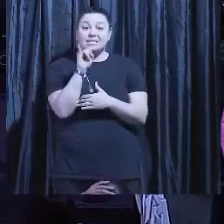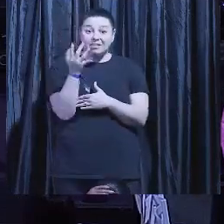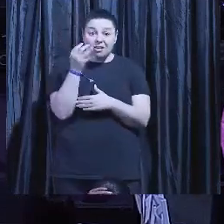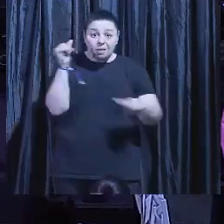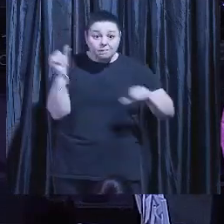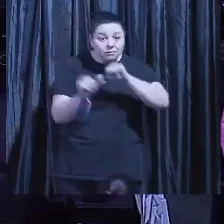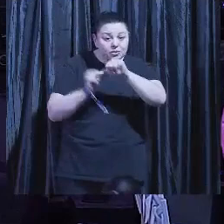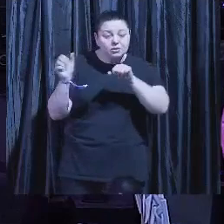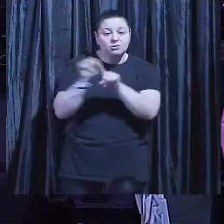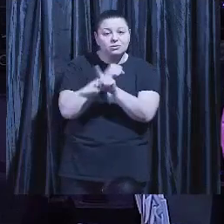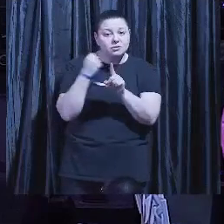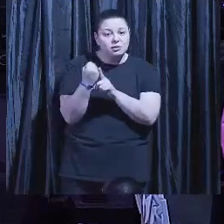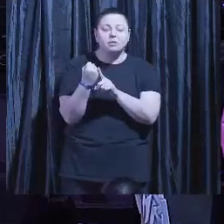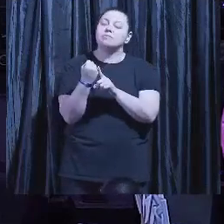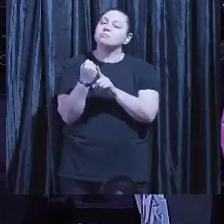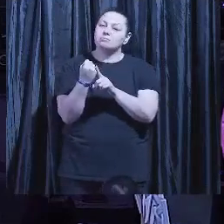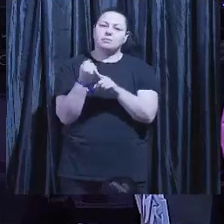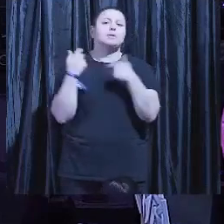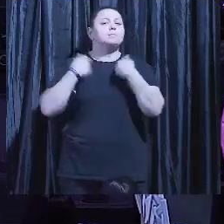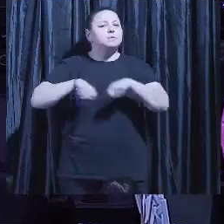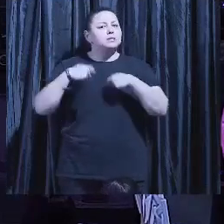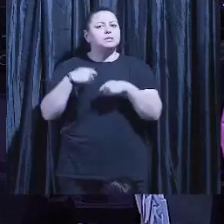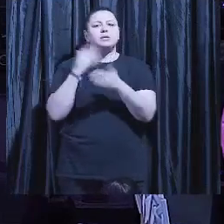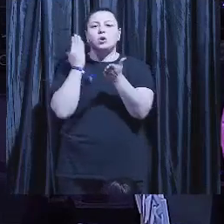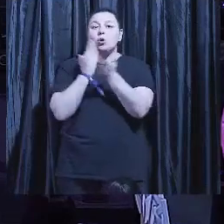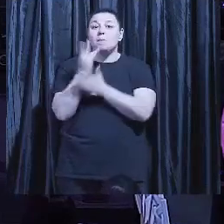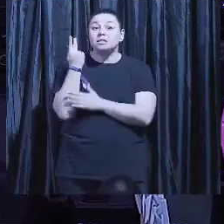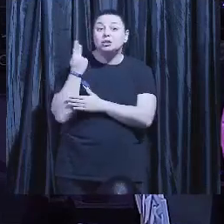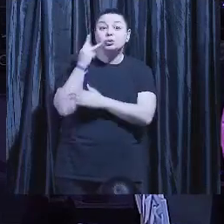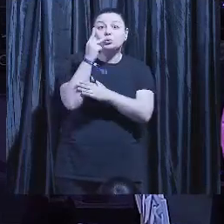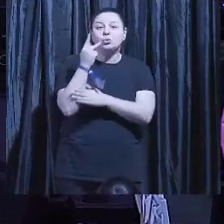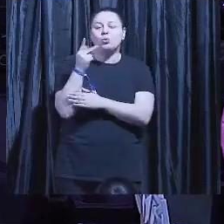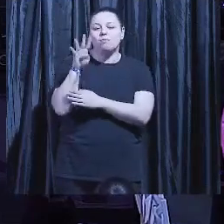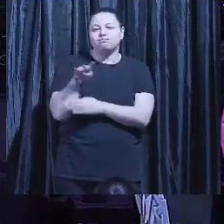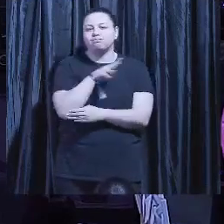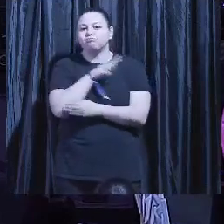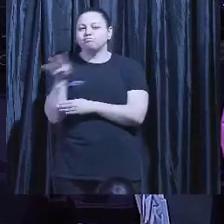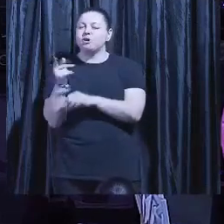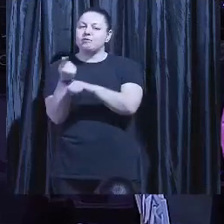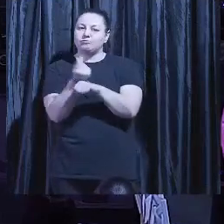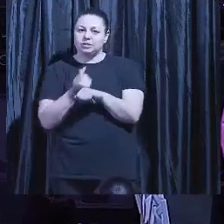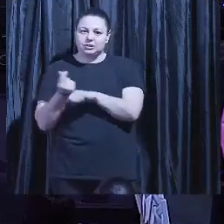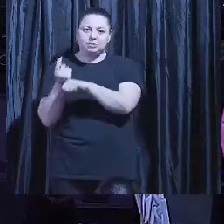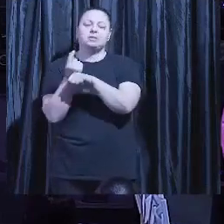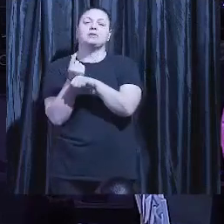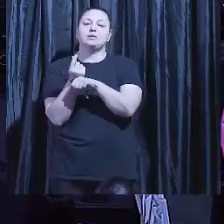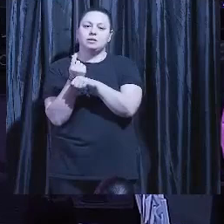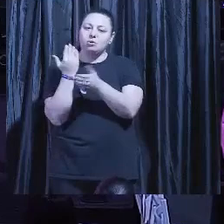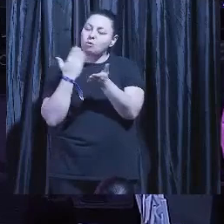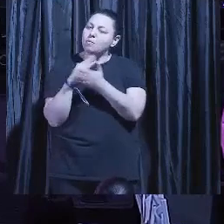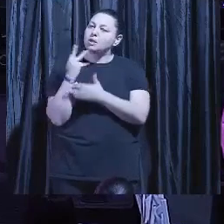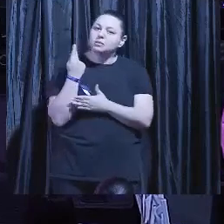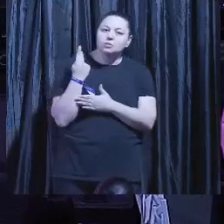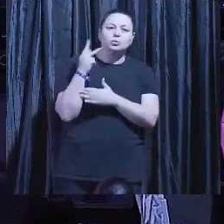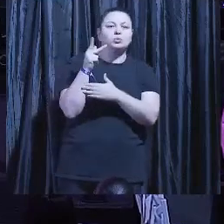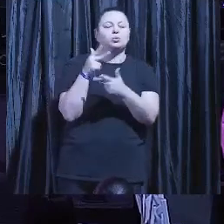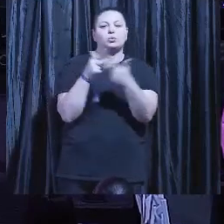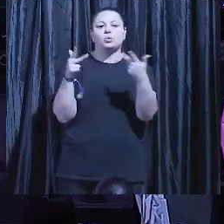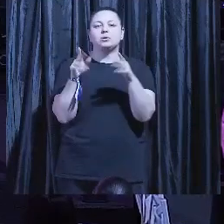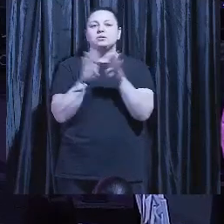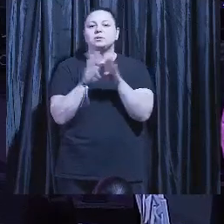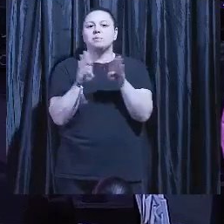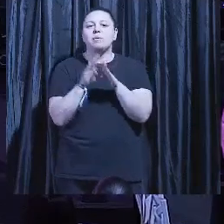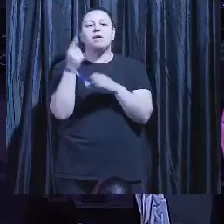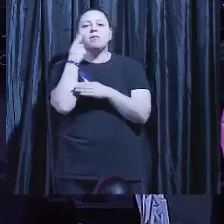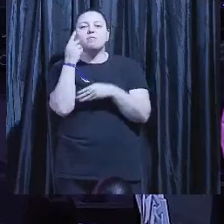transformação social, comece na sua planilha financeira, comece na sua articulação, comece cruzando as pontes da